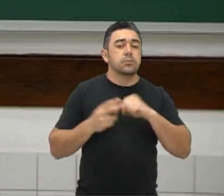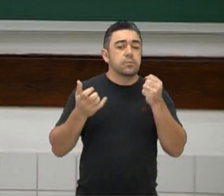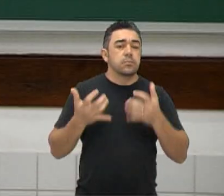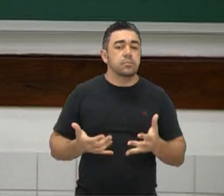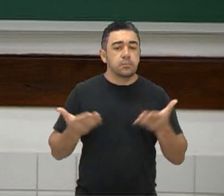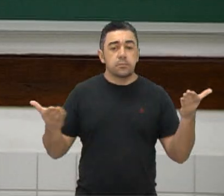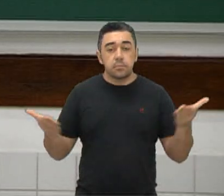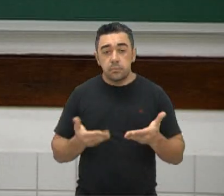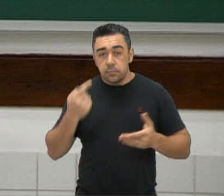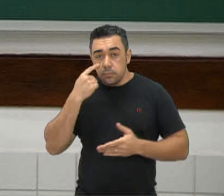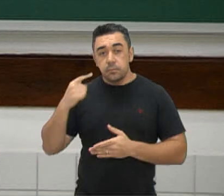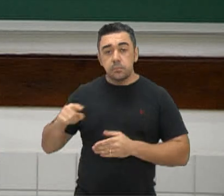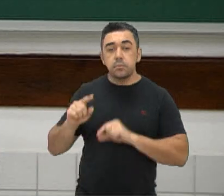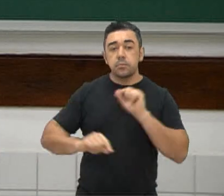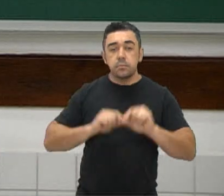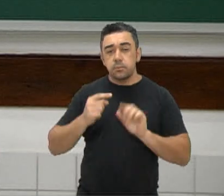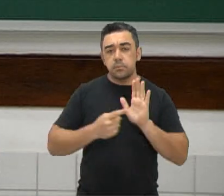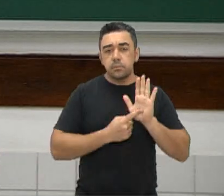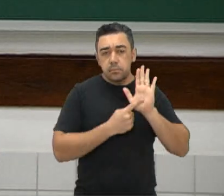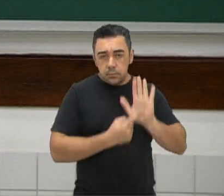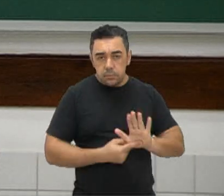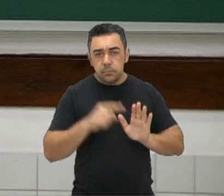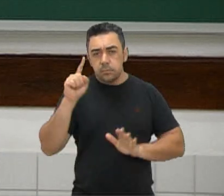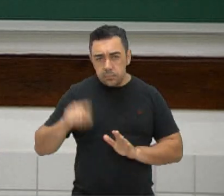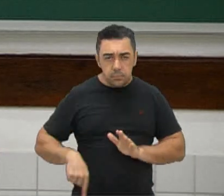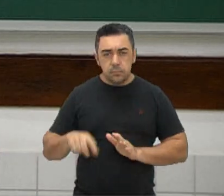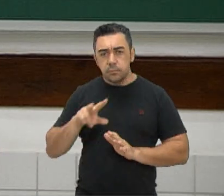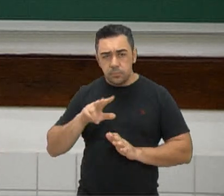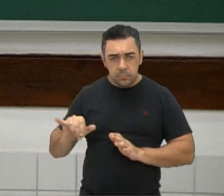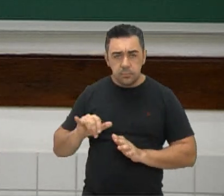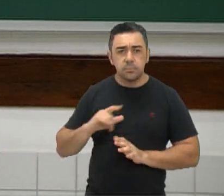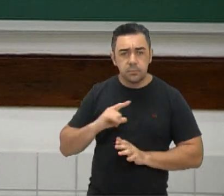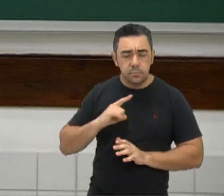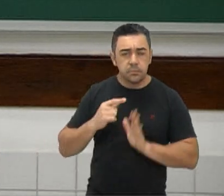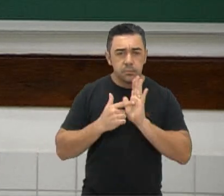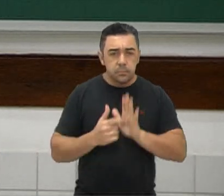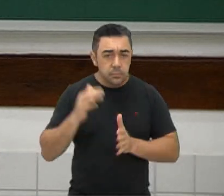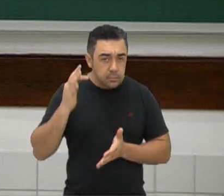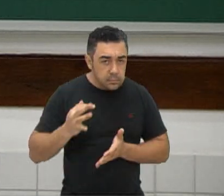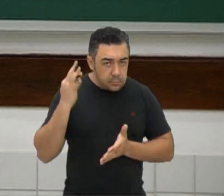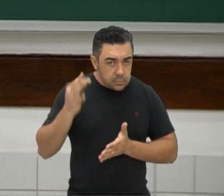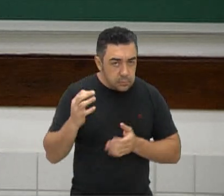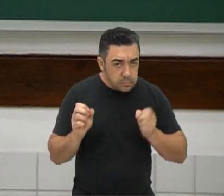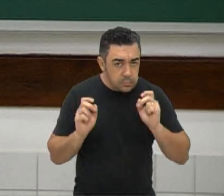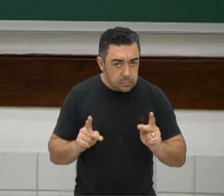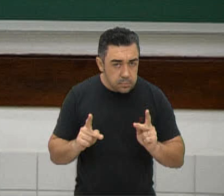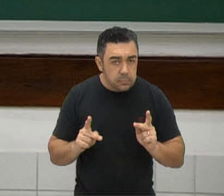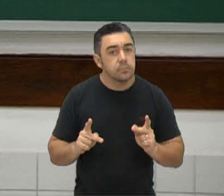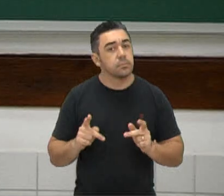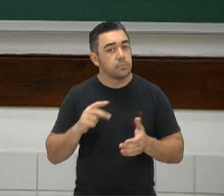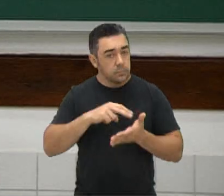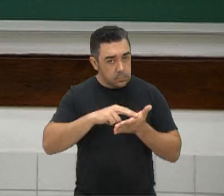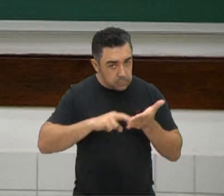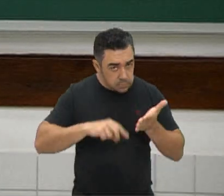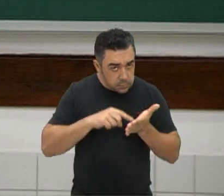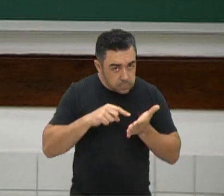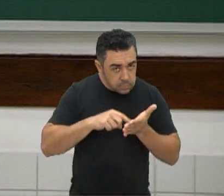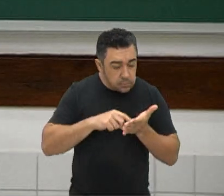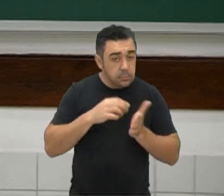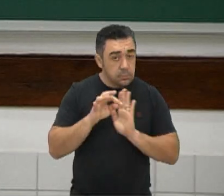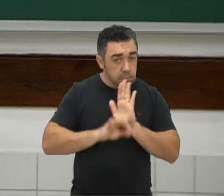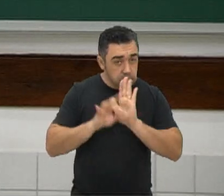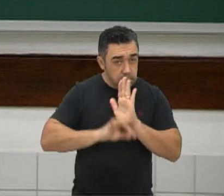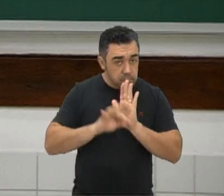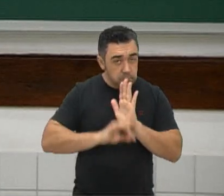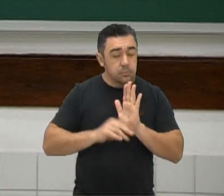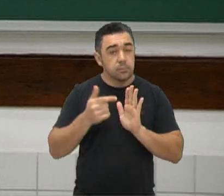nós acabamos de ver, que indicam uma ação que representa futuro, tá bom? Leiam esse texto então, se